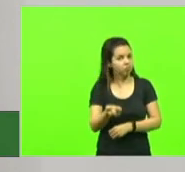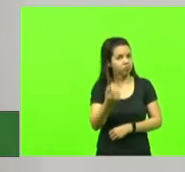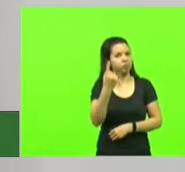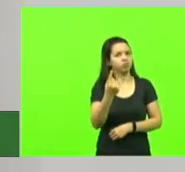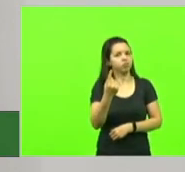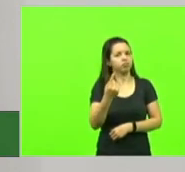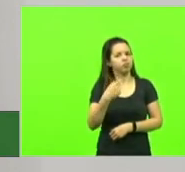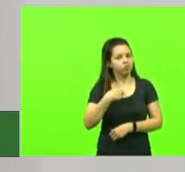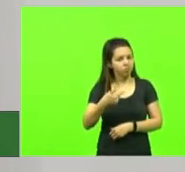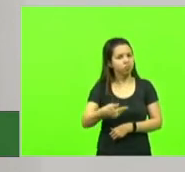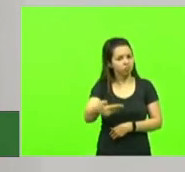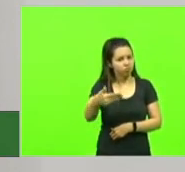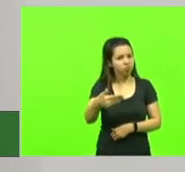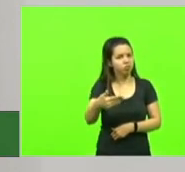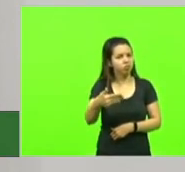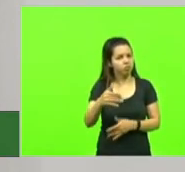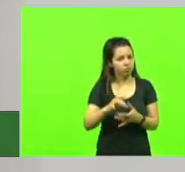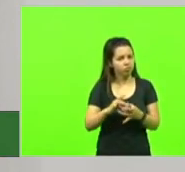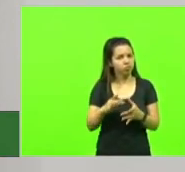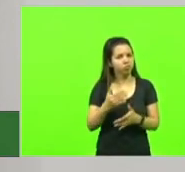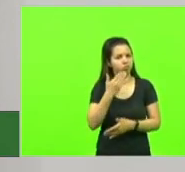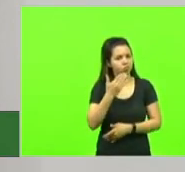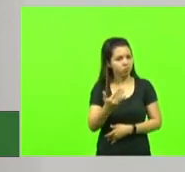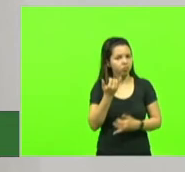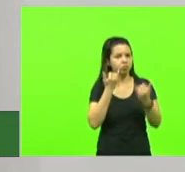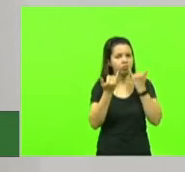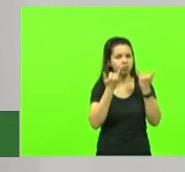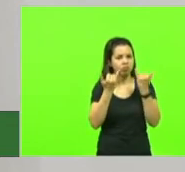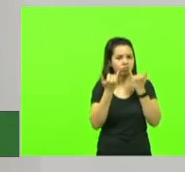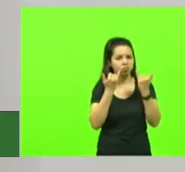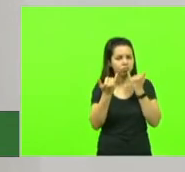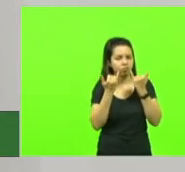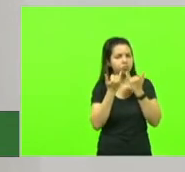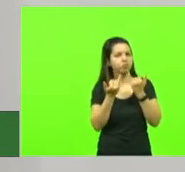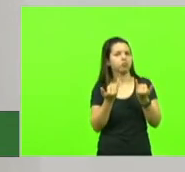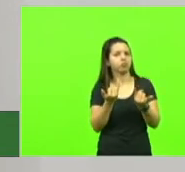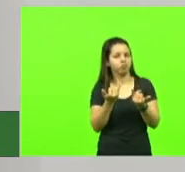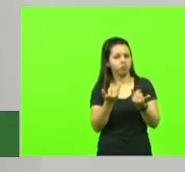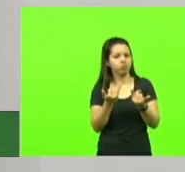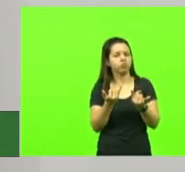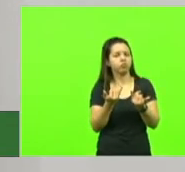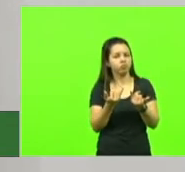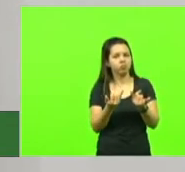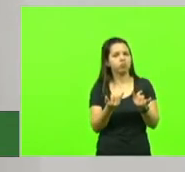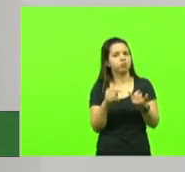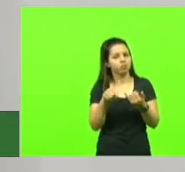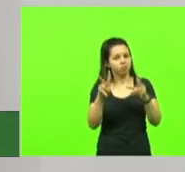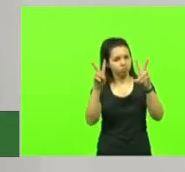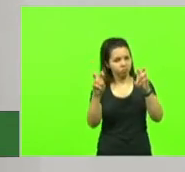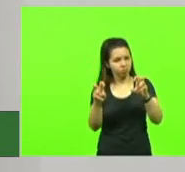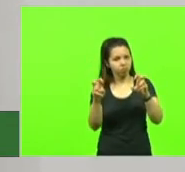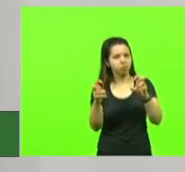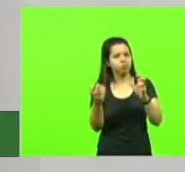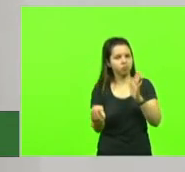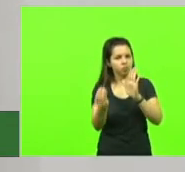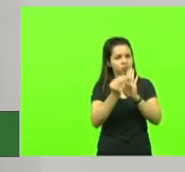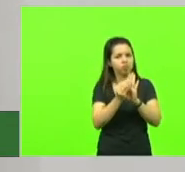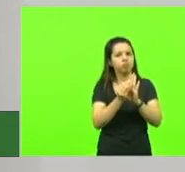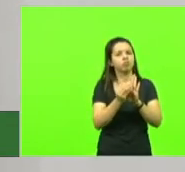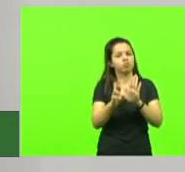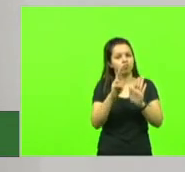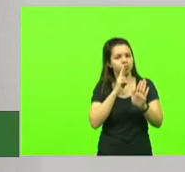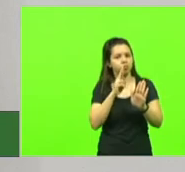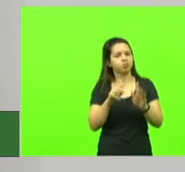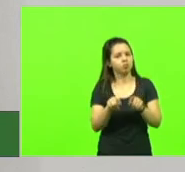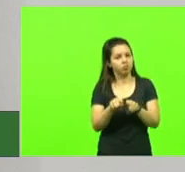vou tomar a liberdade de fazer um pedido de informação para poder ter essa pauta. E também, já que estamos trabalhando nas emendas,